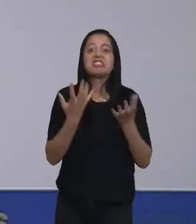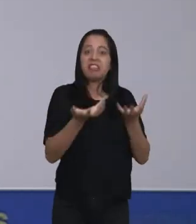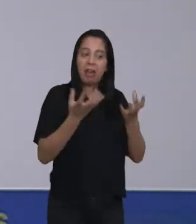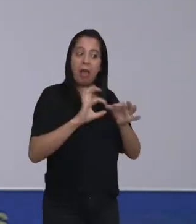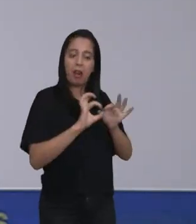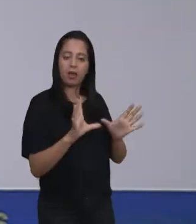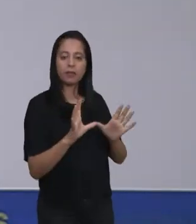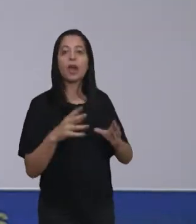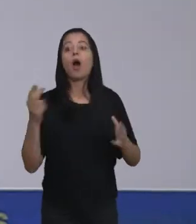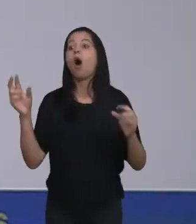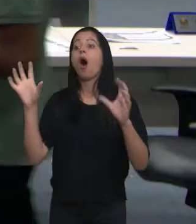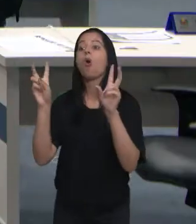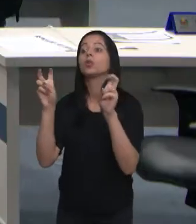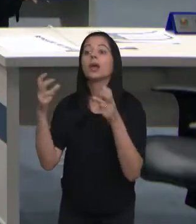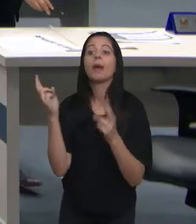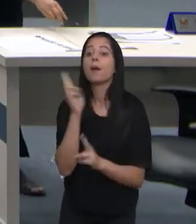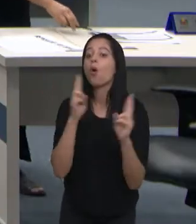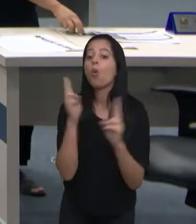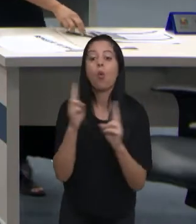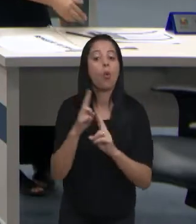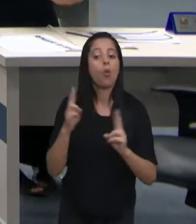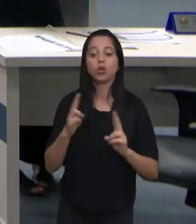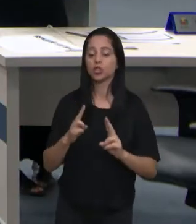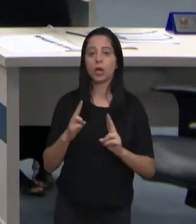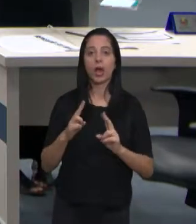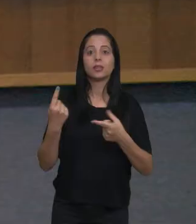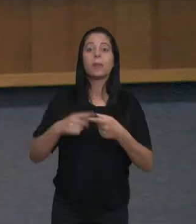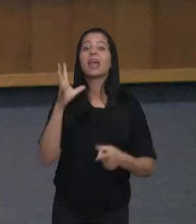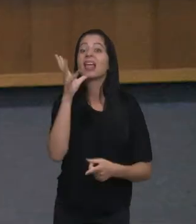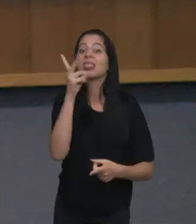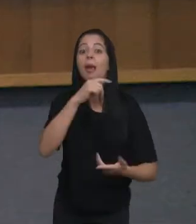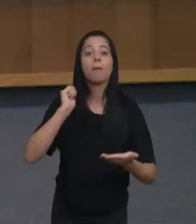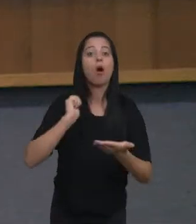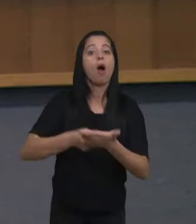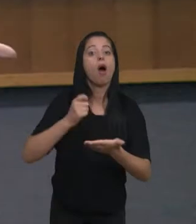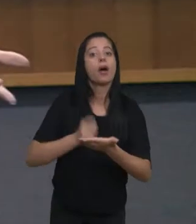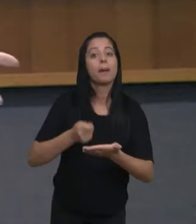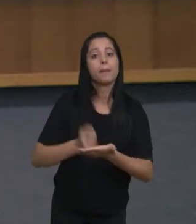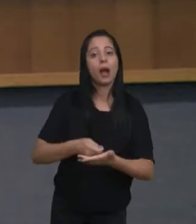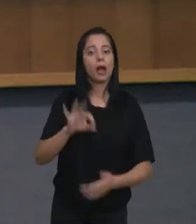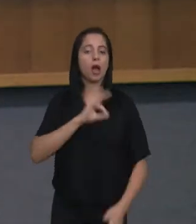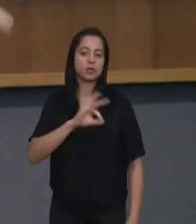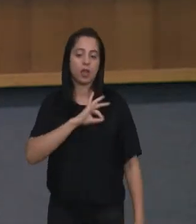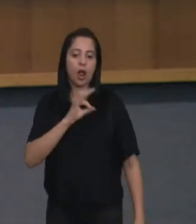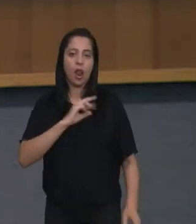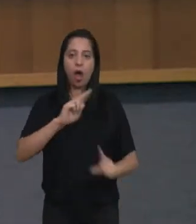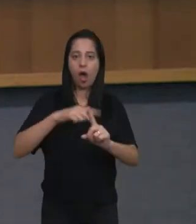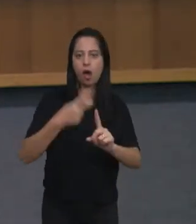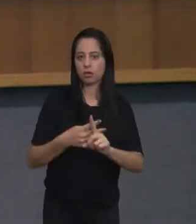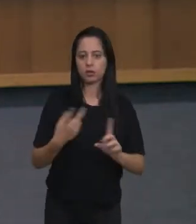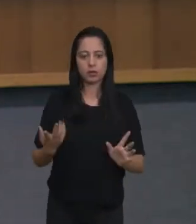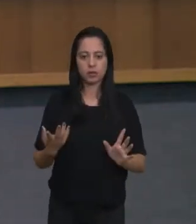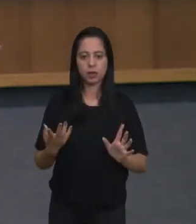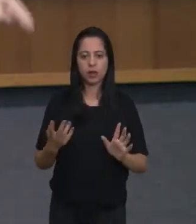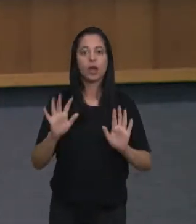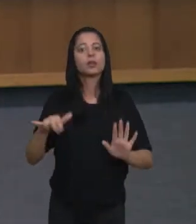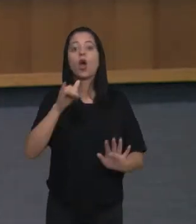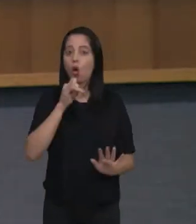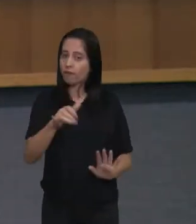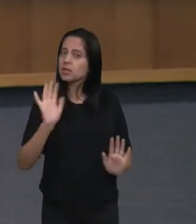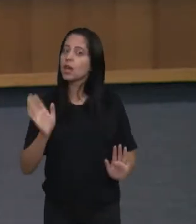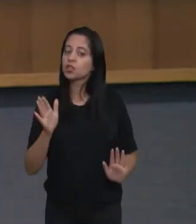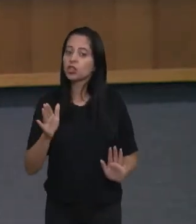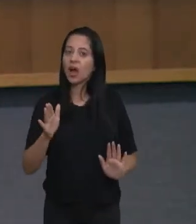caso é urgente, é um caso que tem demorado o prefeito atender os servidores, né? Como eu falei,